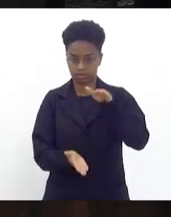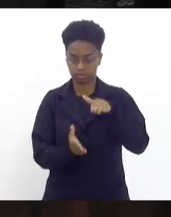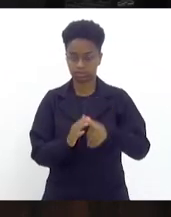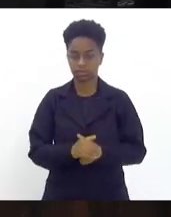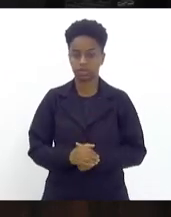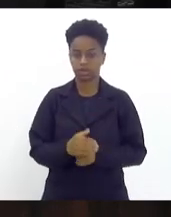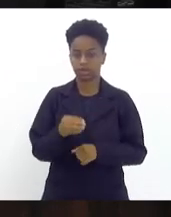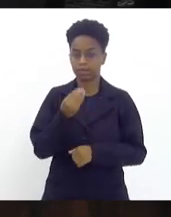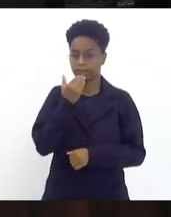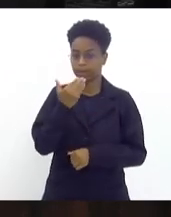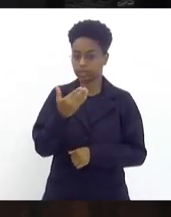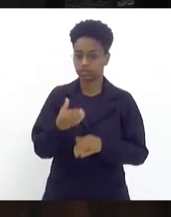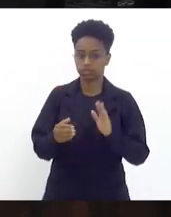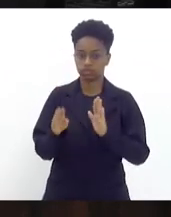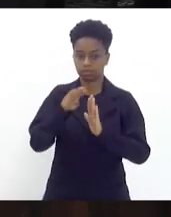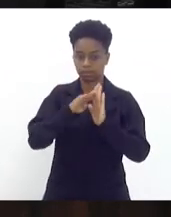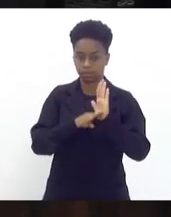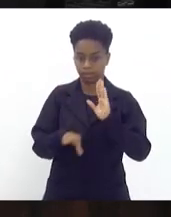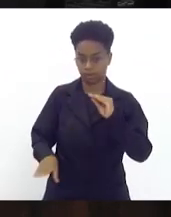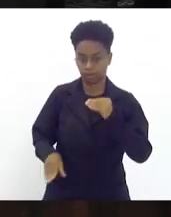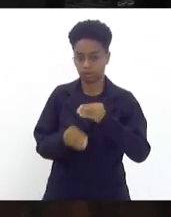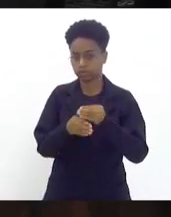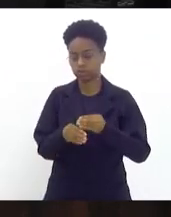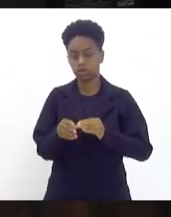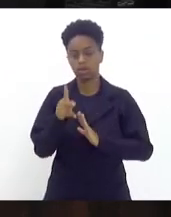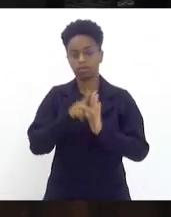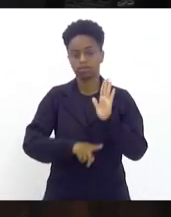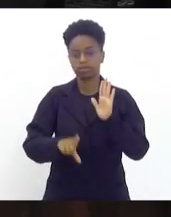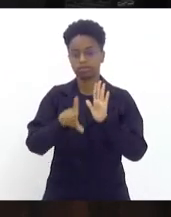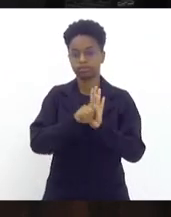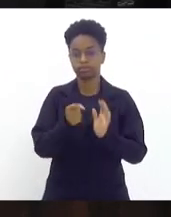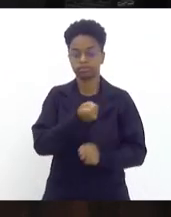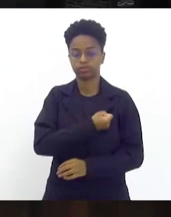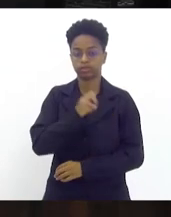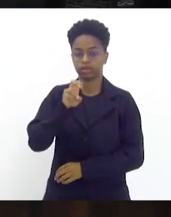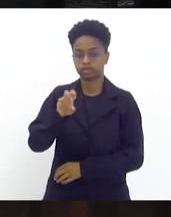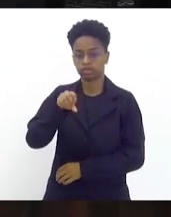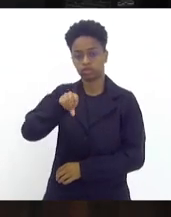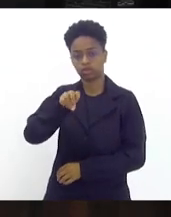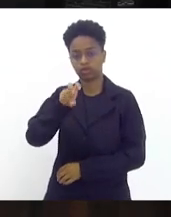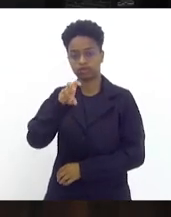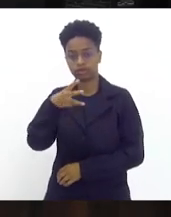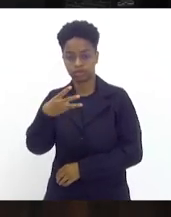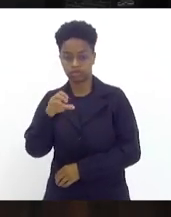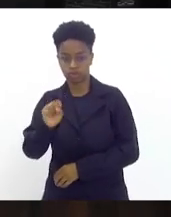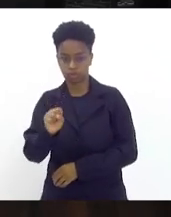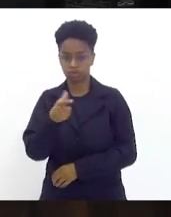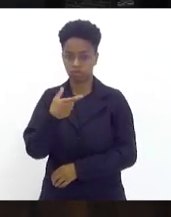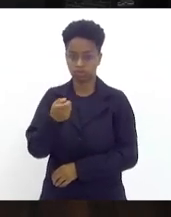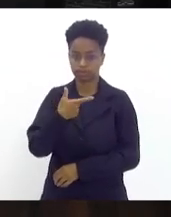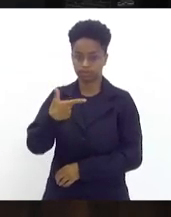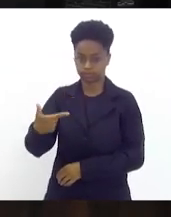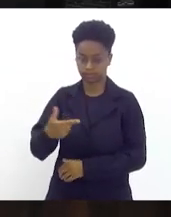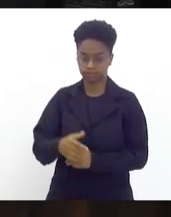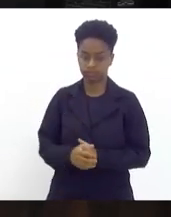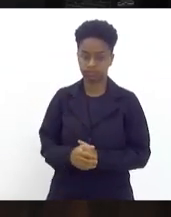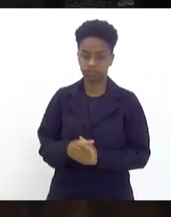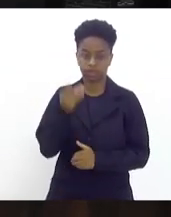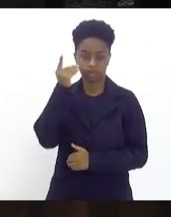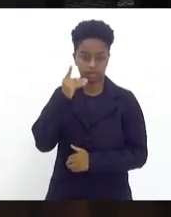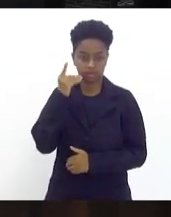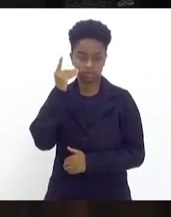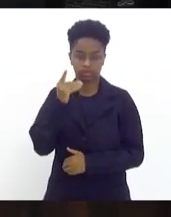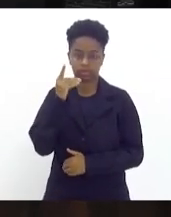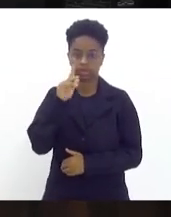requerimento de inclusão na hora do dia do projeto de lei nº 5.938 de 22 do